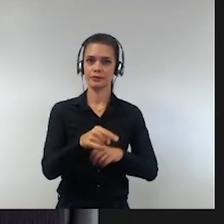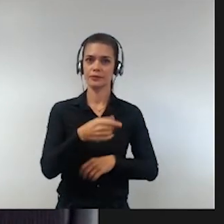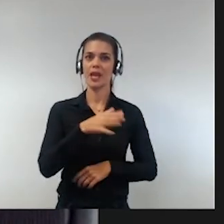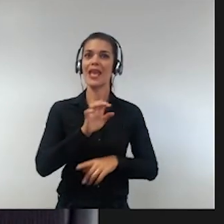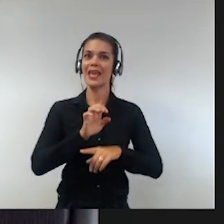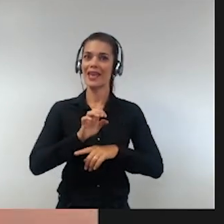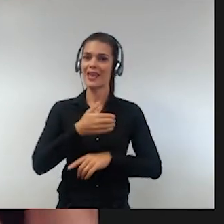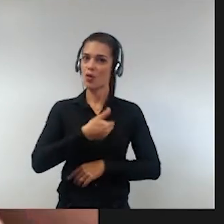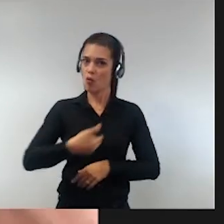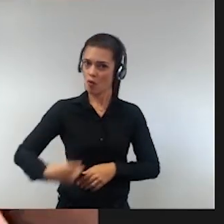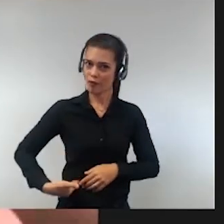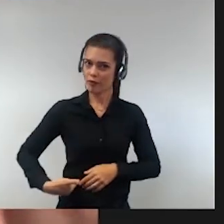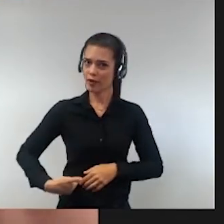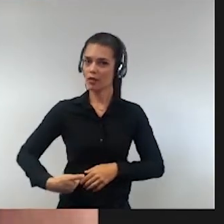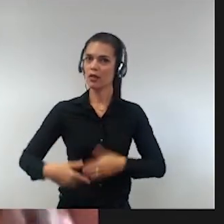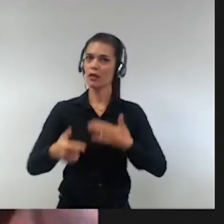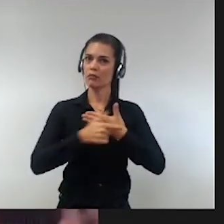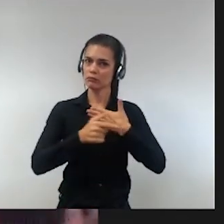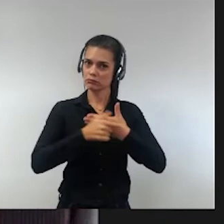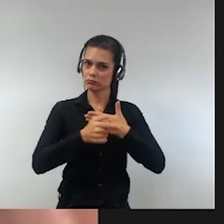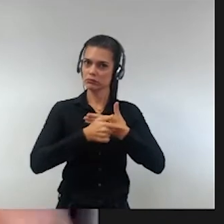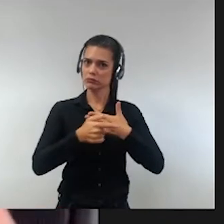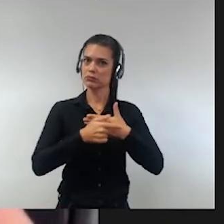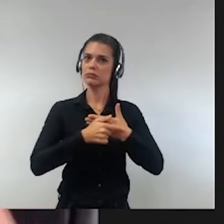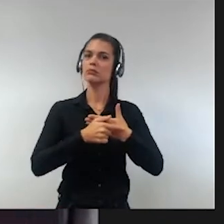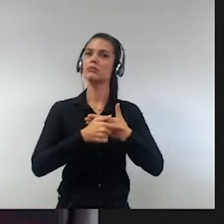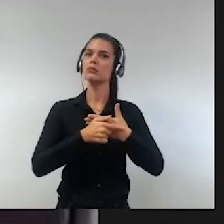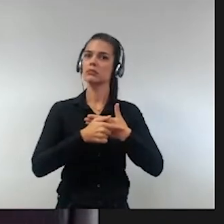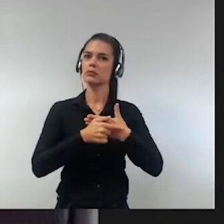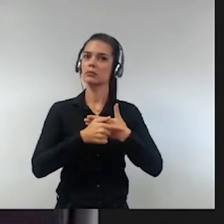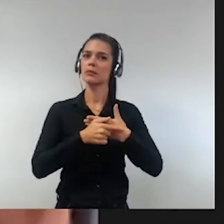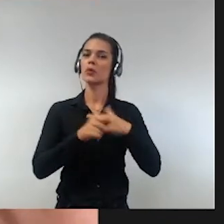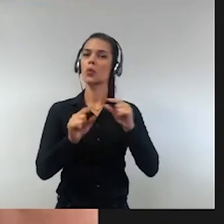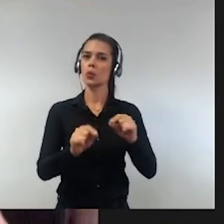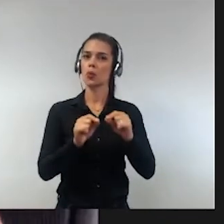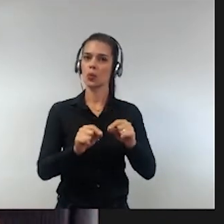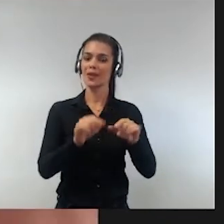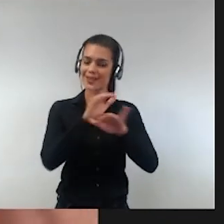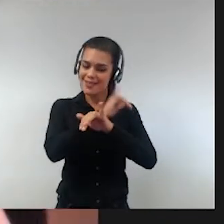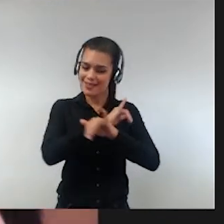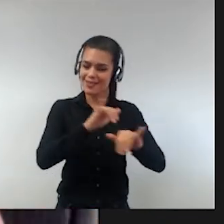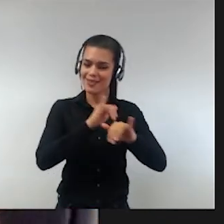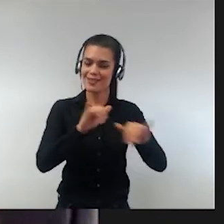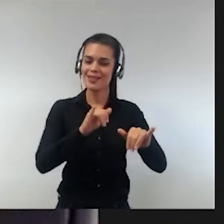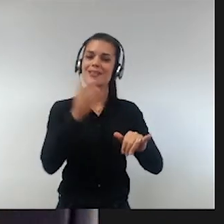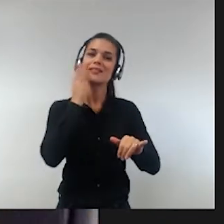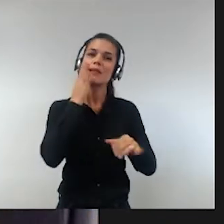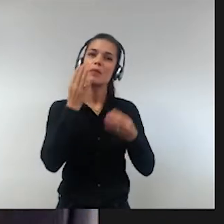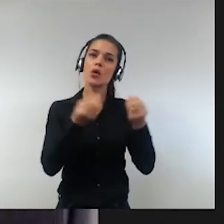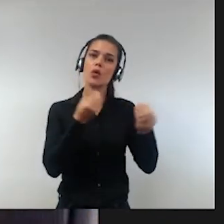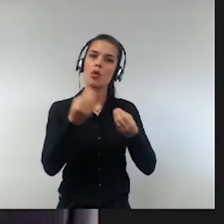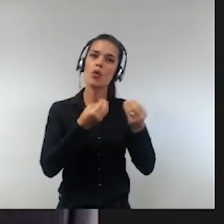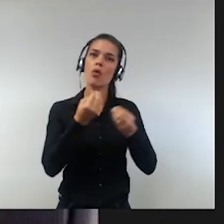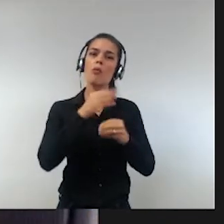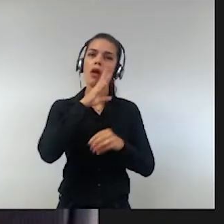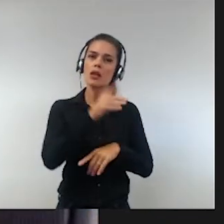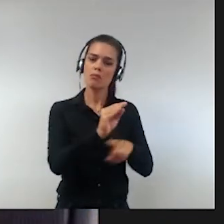que significa prestar informações básicas ao cidadão sobre manejo, sobre criação desses